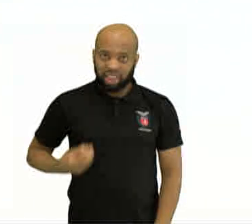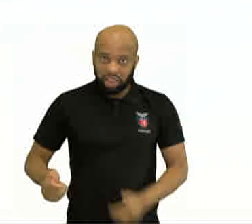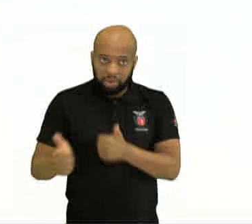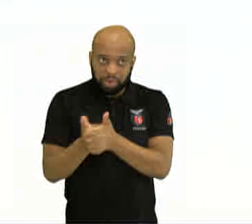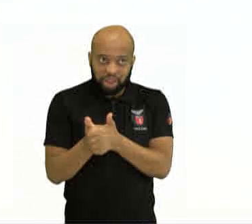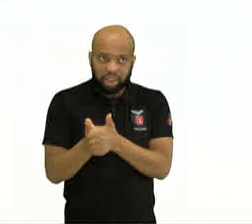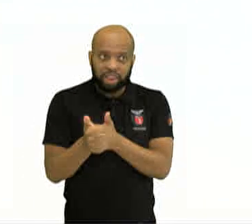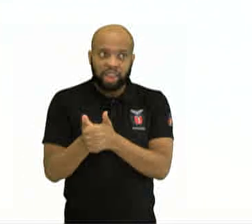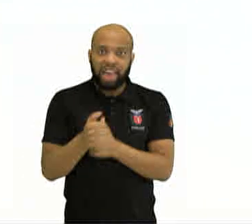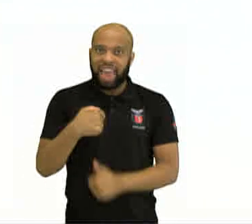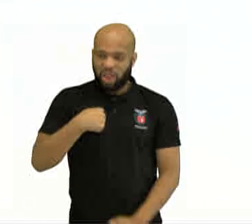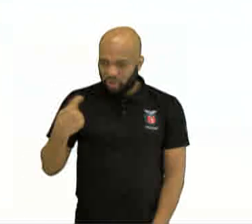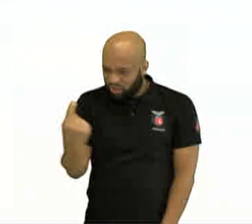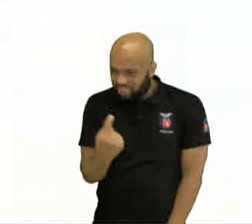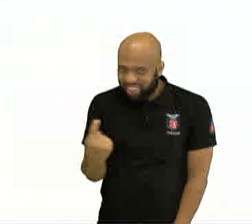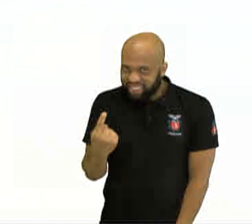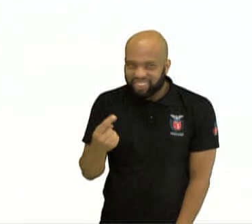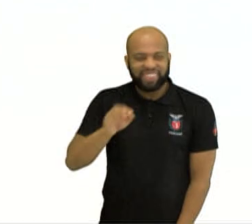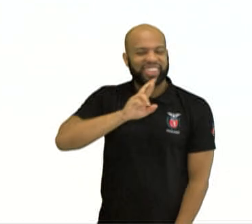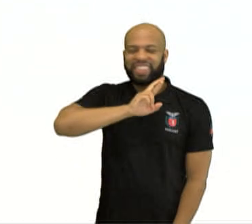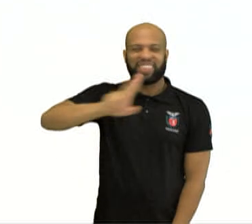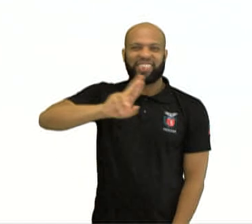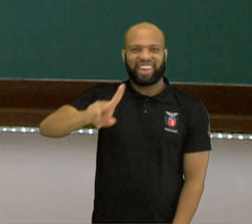eu não estou só.